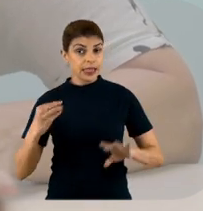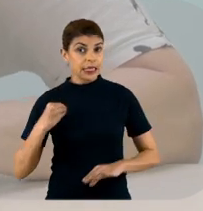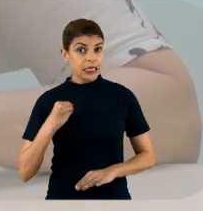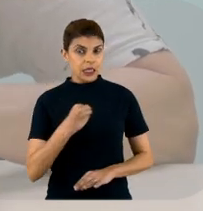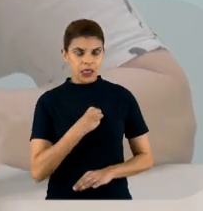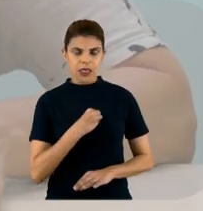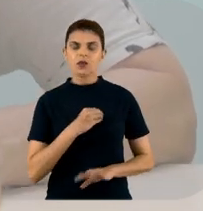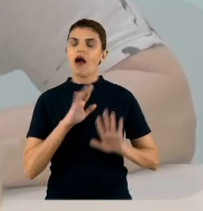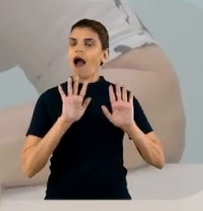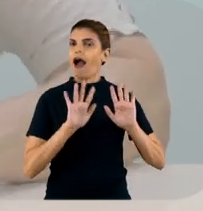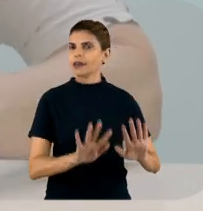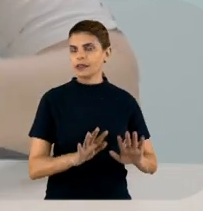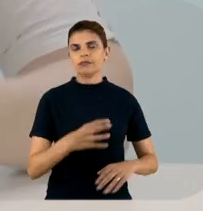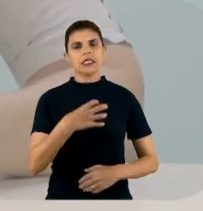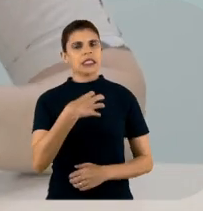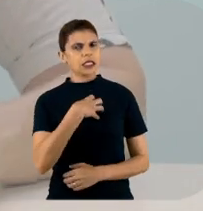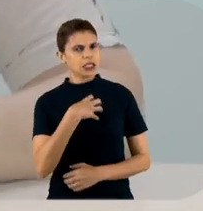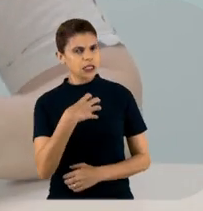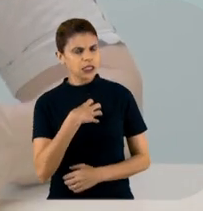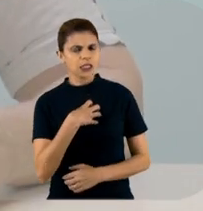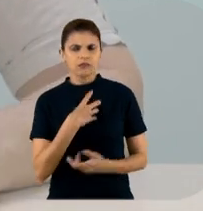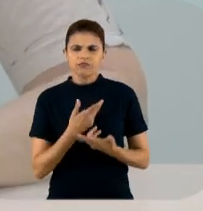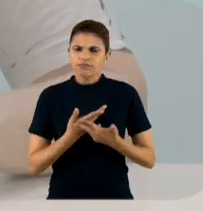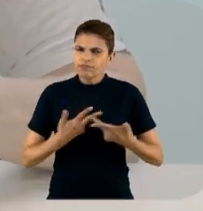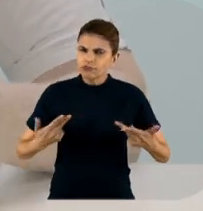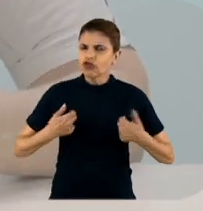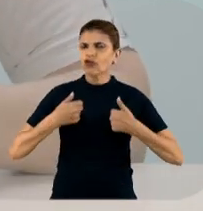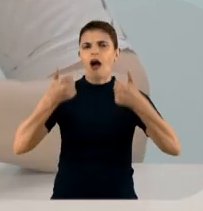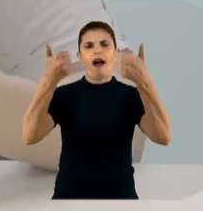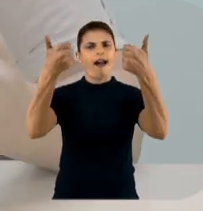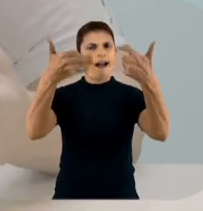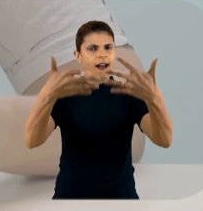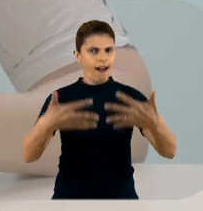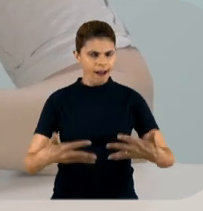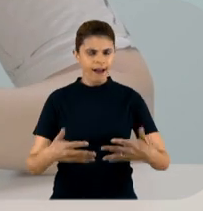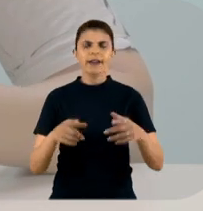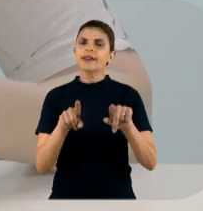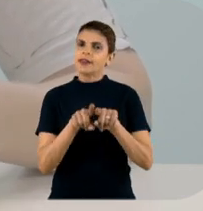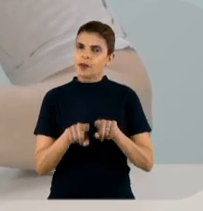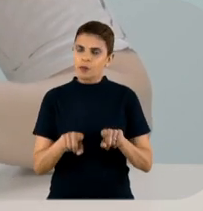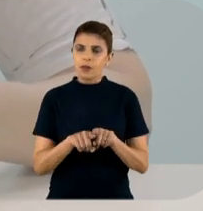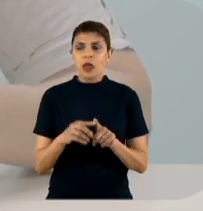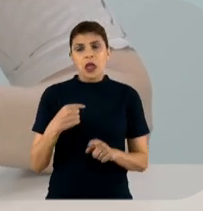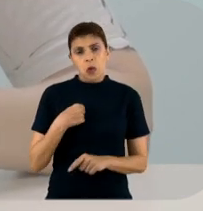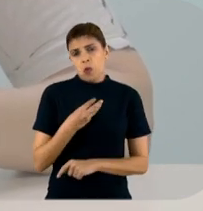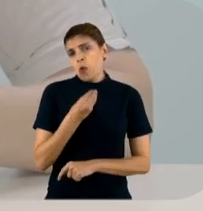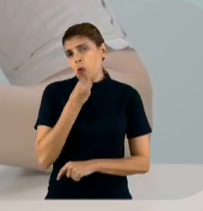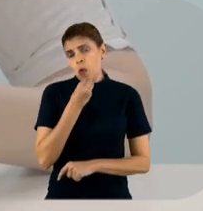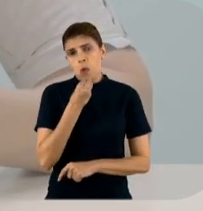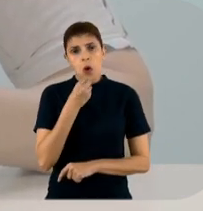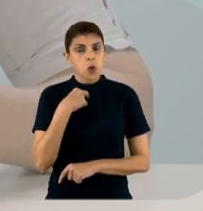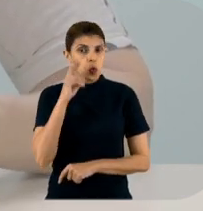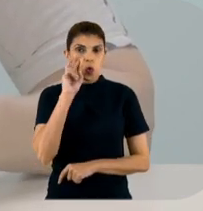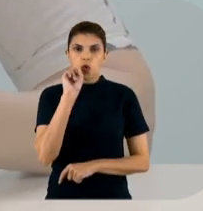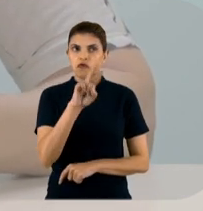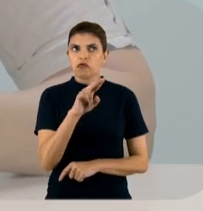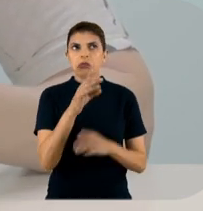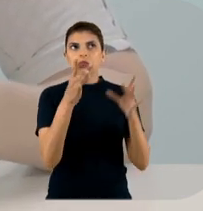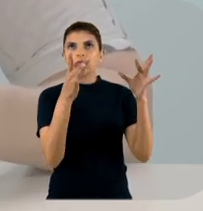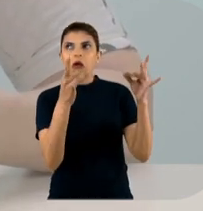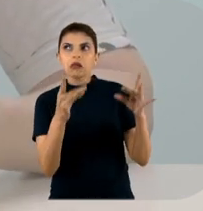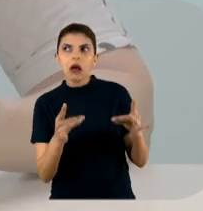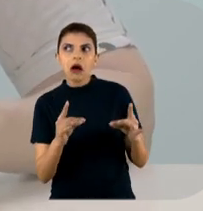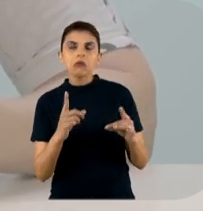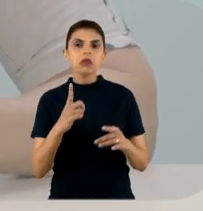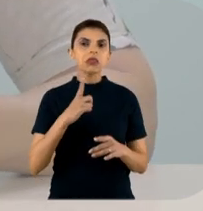basicamente isso são sintomas esses sintomas que eu já mencionei né Eh eu realmente não não vi detalhadamente se